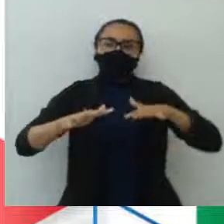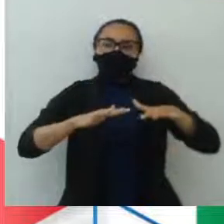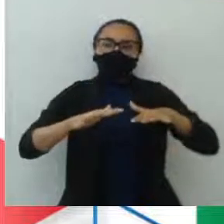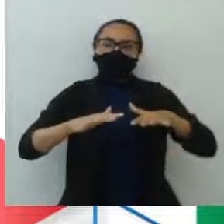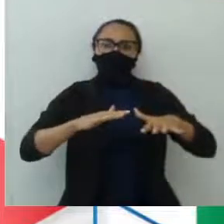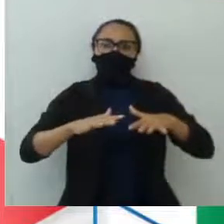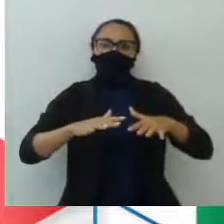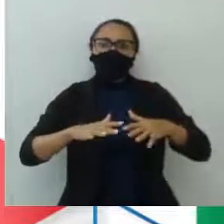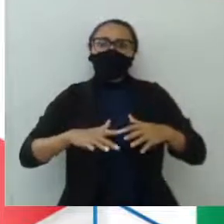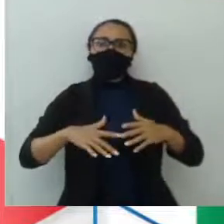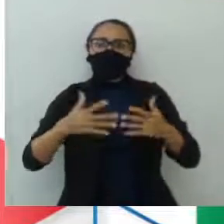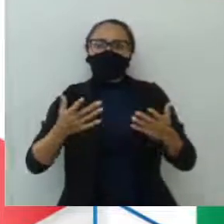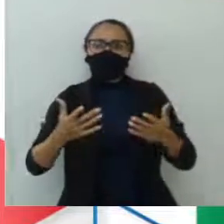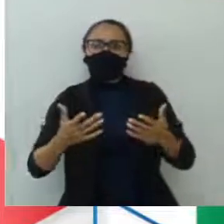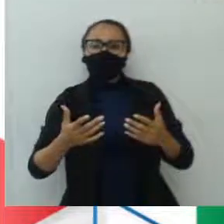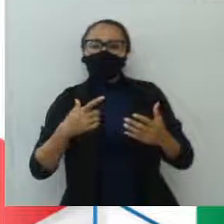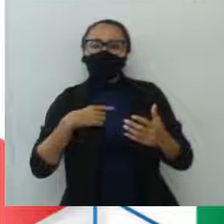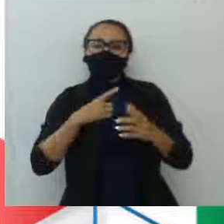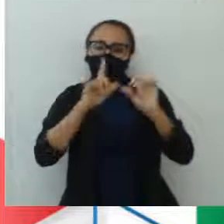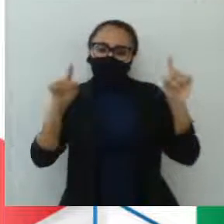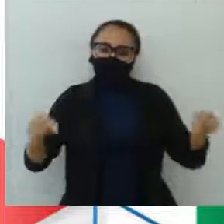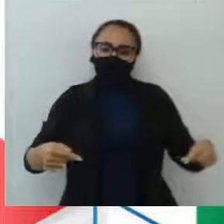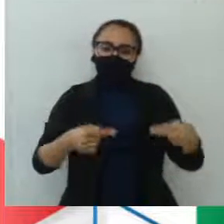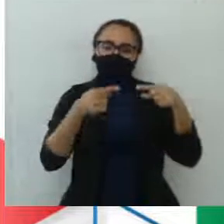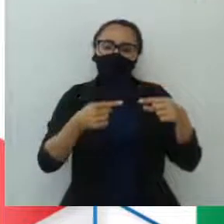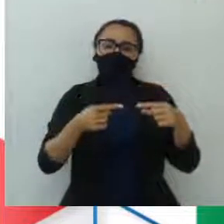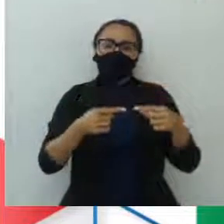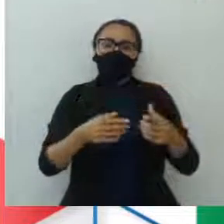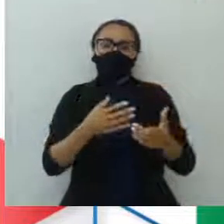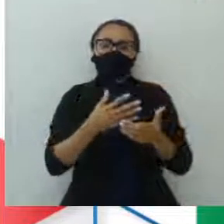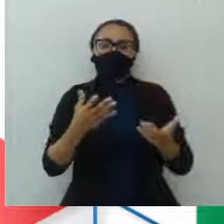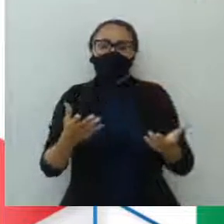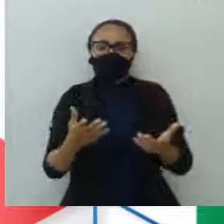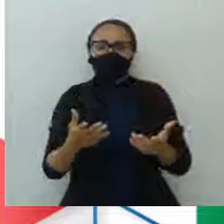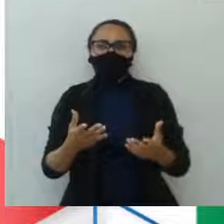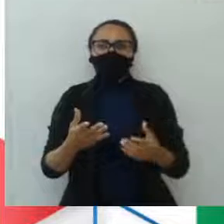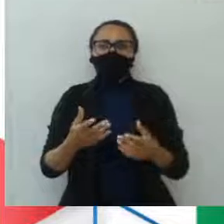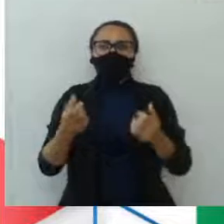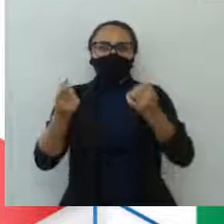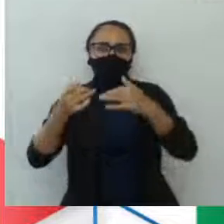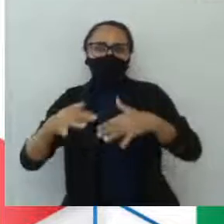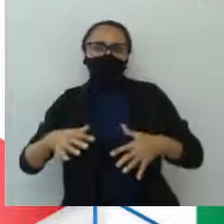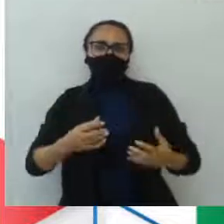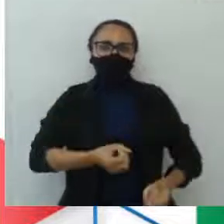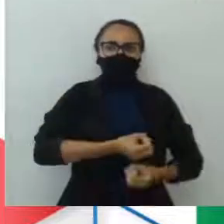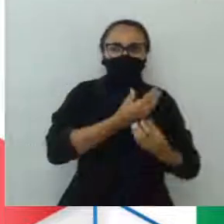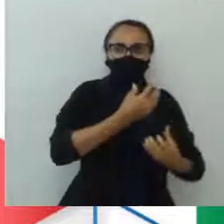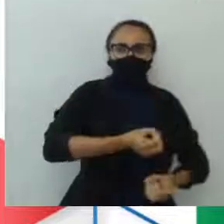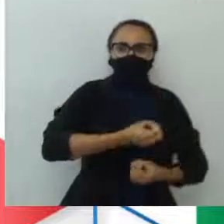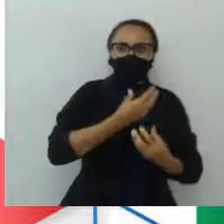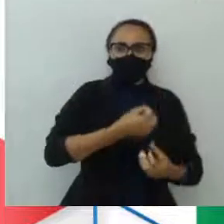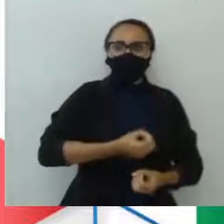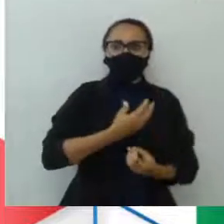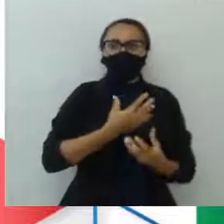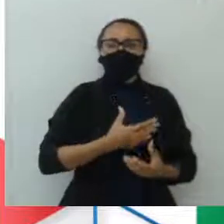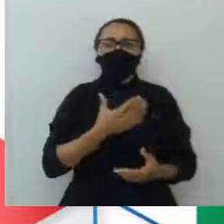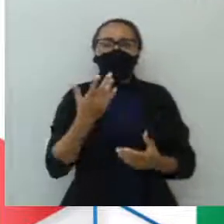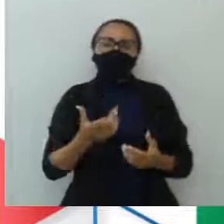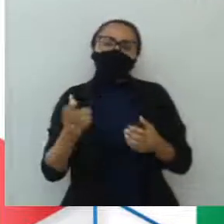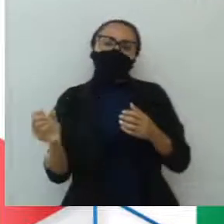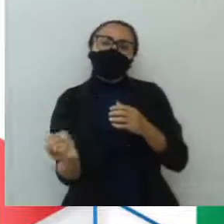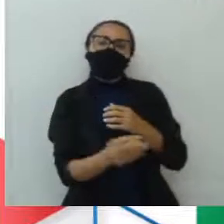está querendo ir lá contra o naturalismo, que é chamado expressionismo. Então, a dramaturgia expressionista, ela